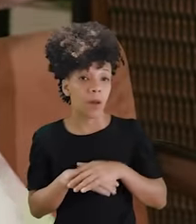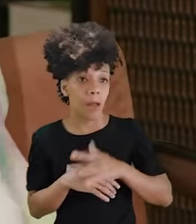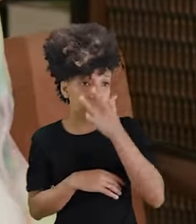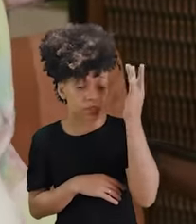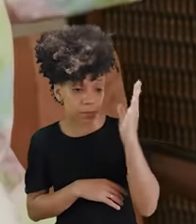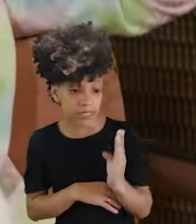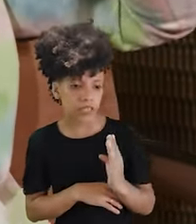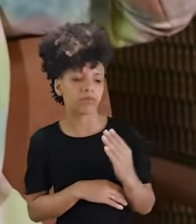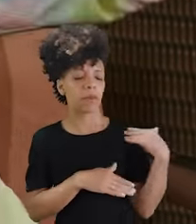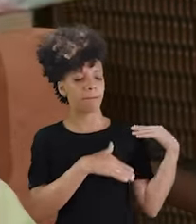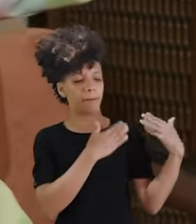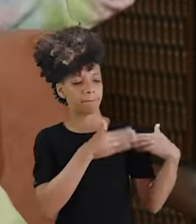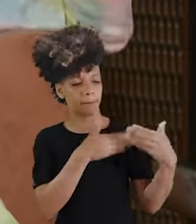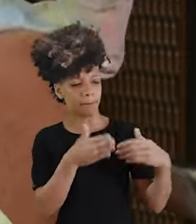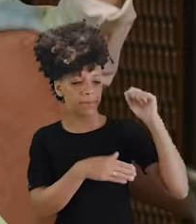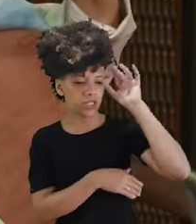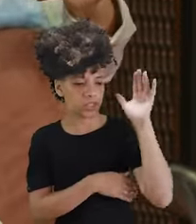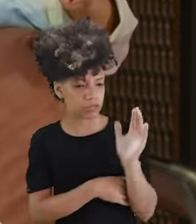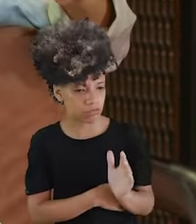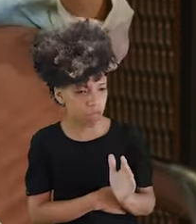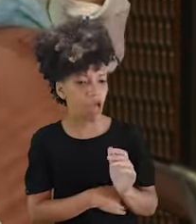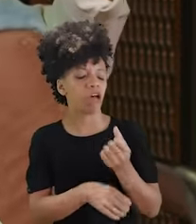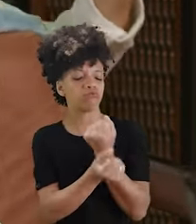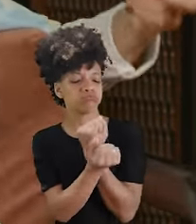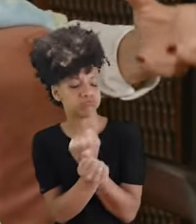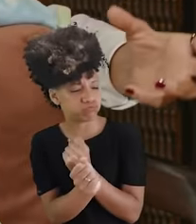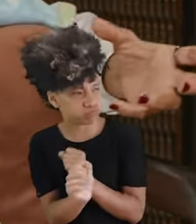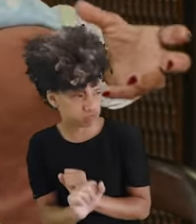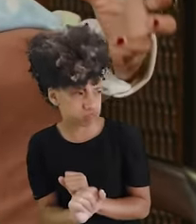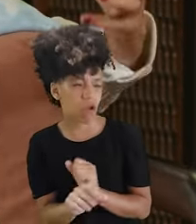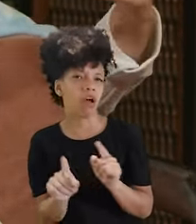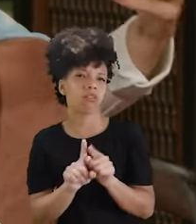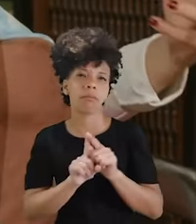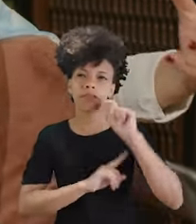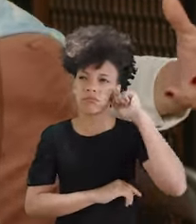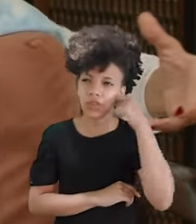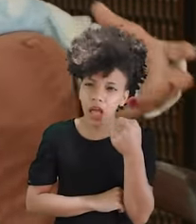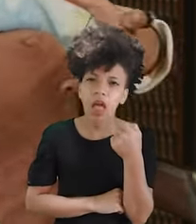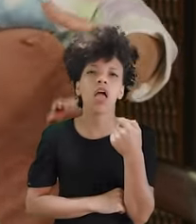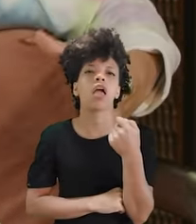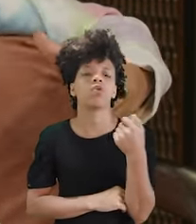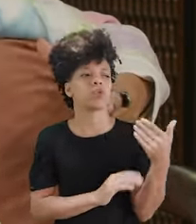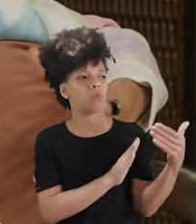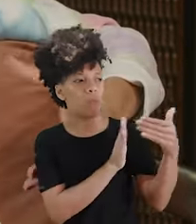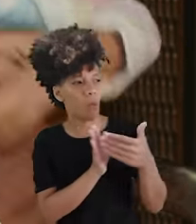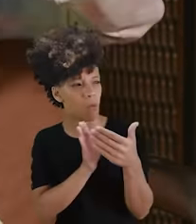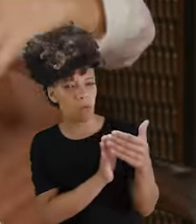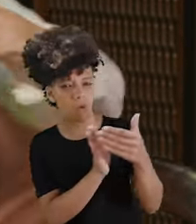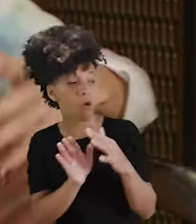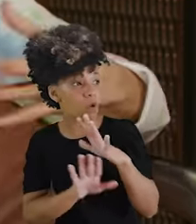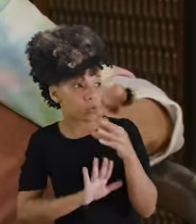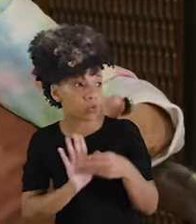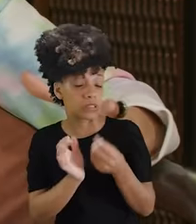tem por mais que a gente veio de uma ancestralidade de escravidão dos negros aqui que vieram